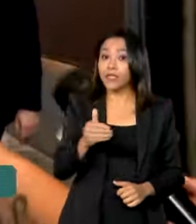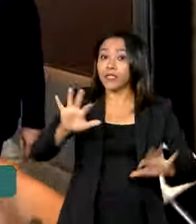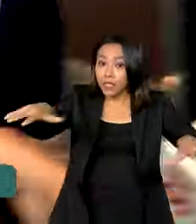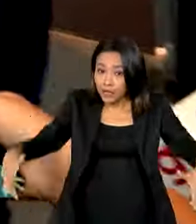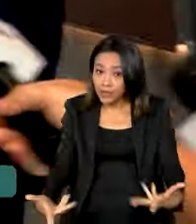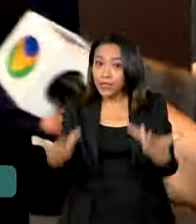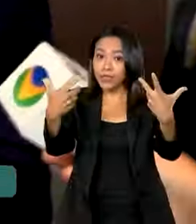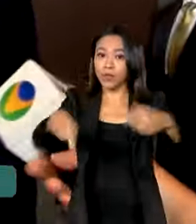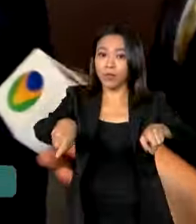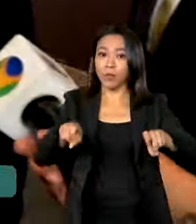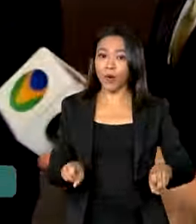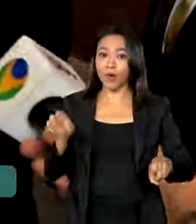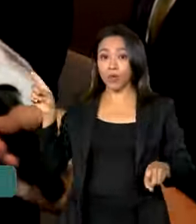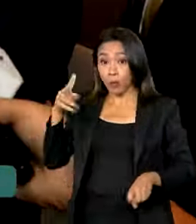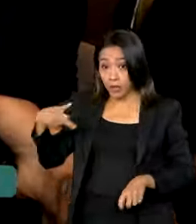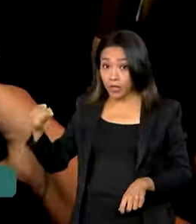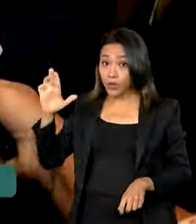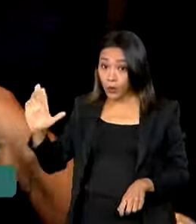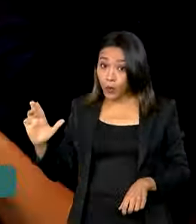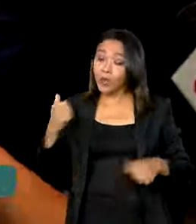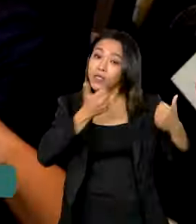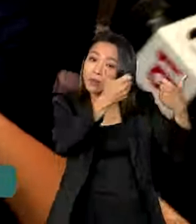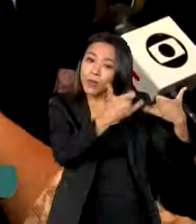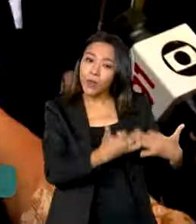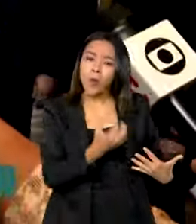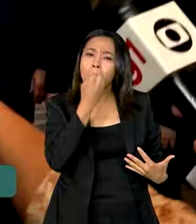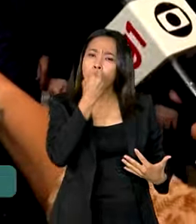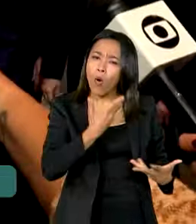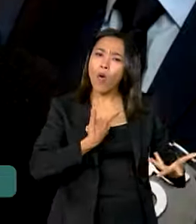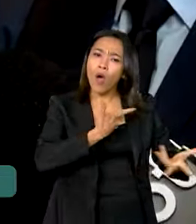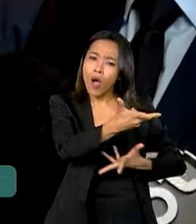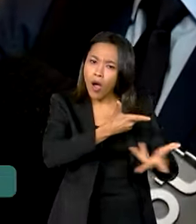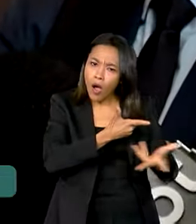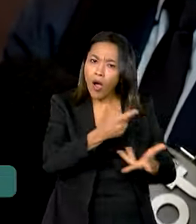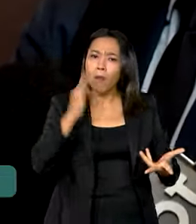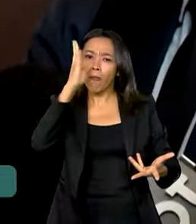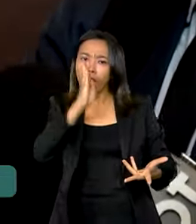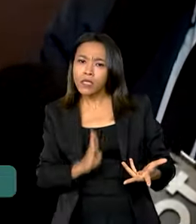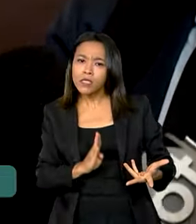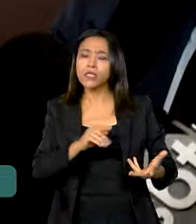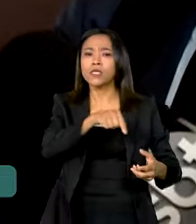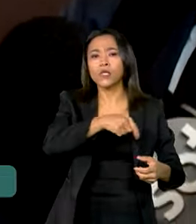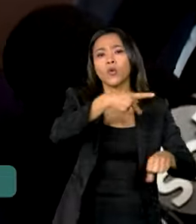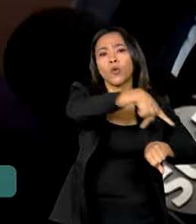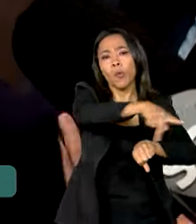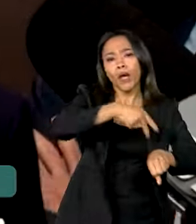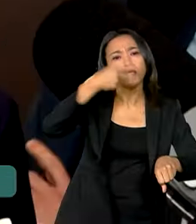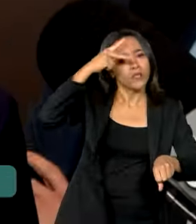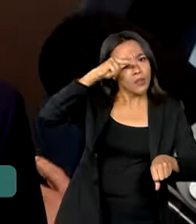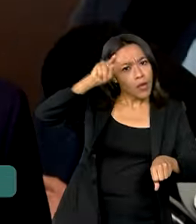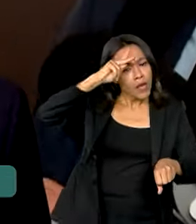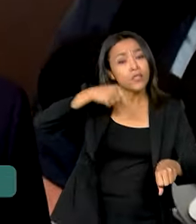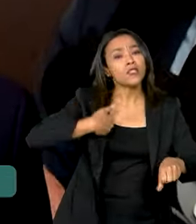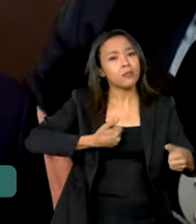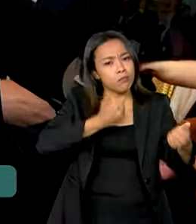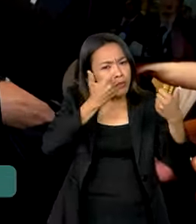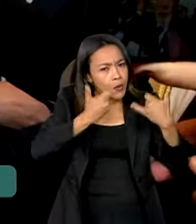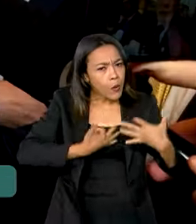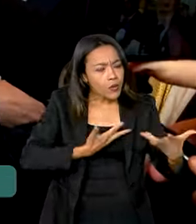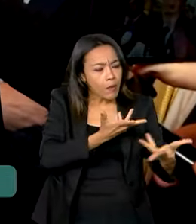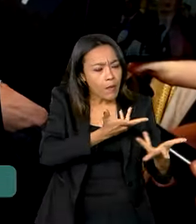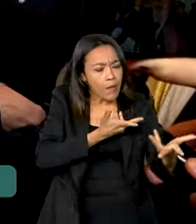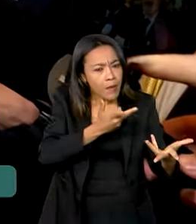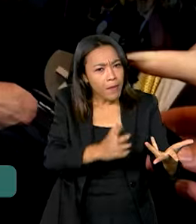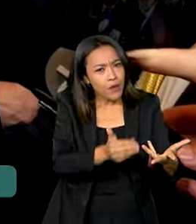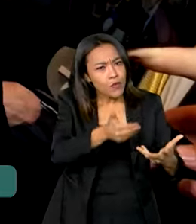jornalistas o presidente Lula destacou a boa relação com o México e falou da expectativa sobre as relações com o país